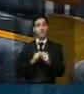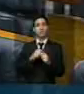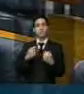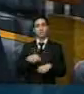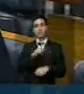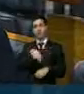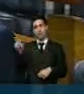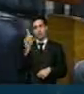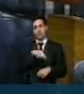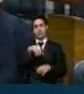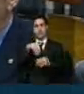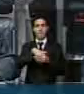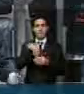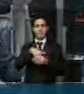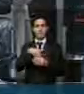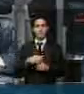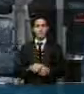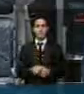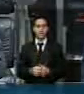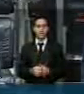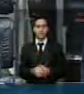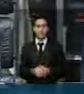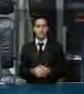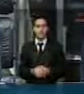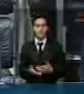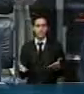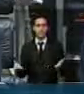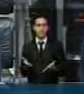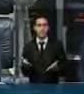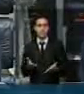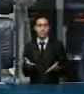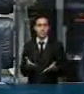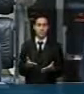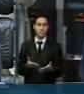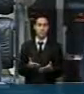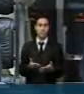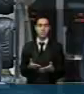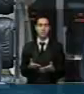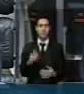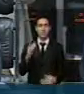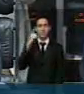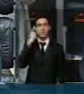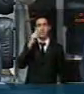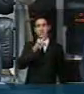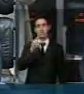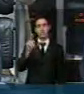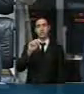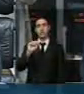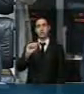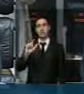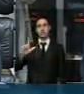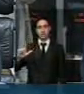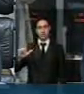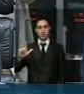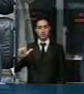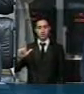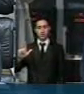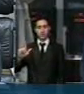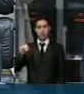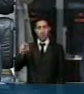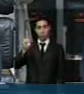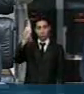do dia. O presidente dá a palavra, pela ordem, ao ilustre deputado Alexandre Leite, respondendo pela liderança